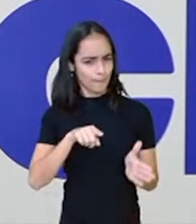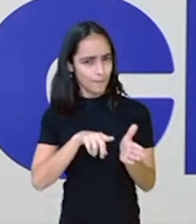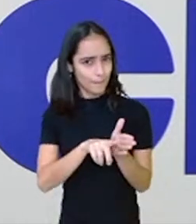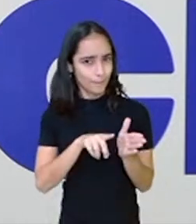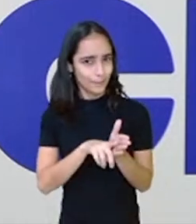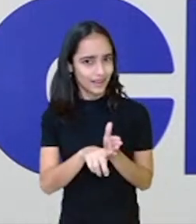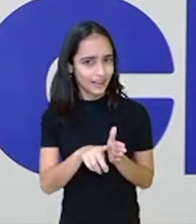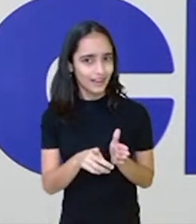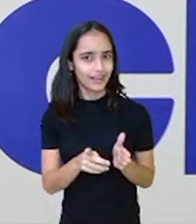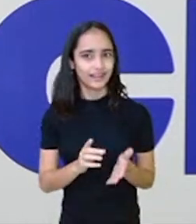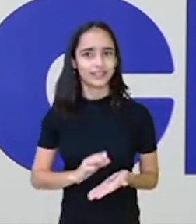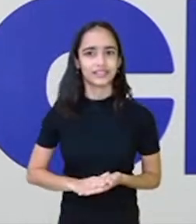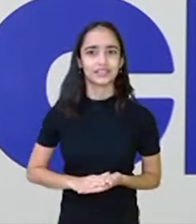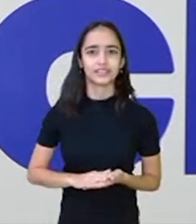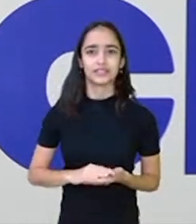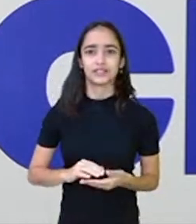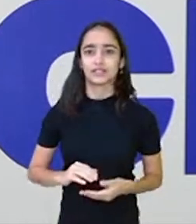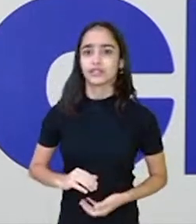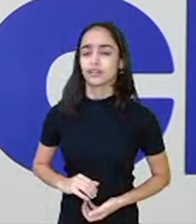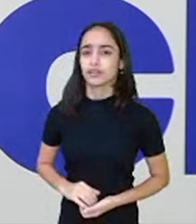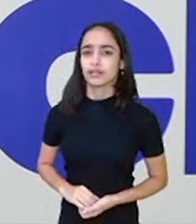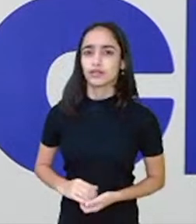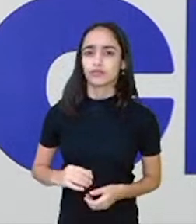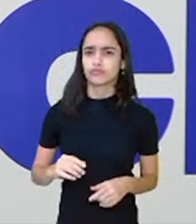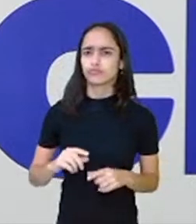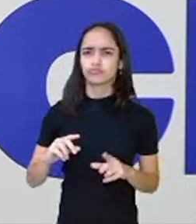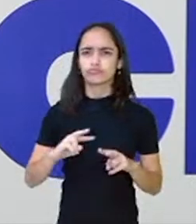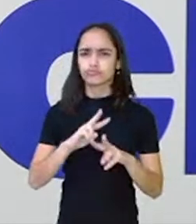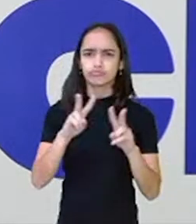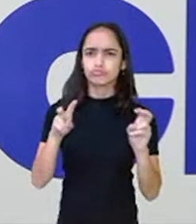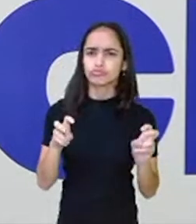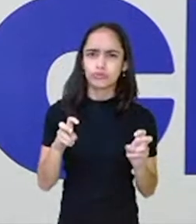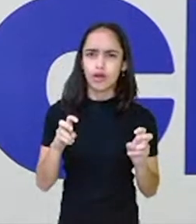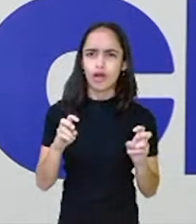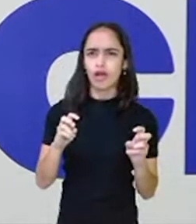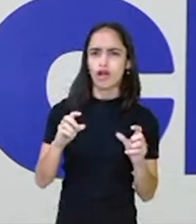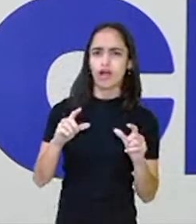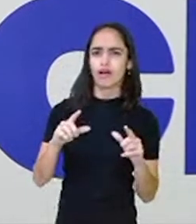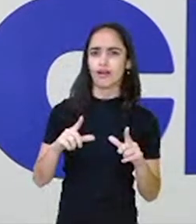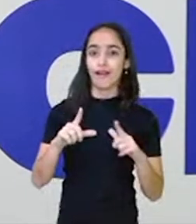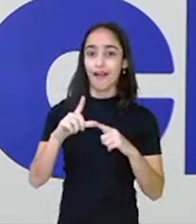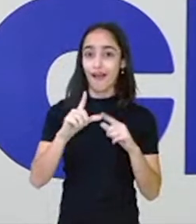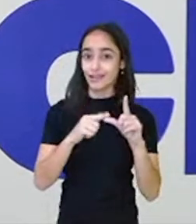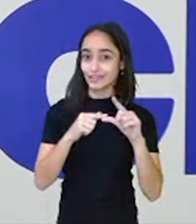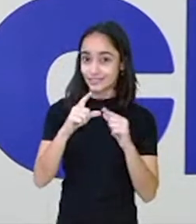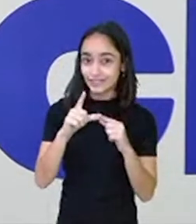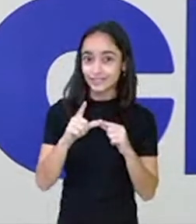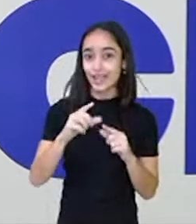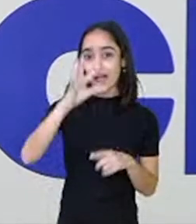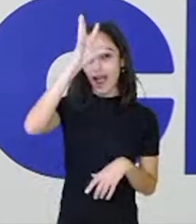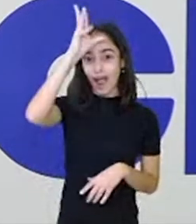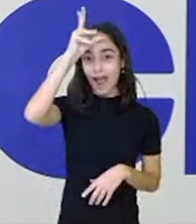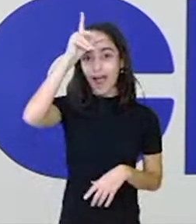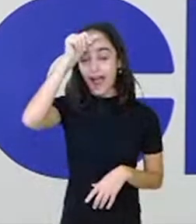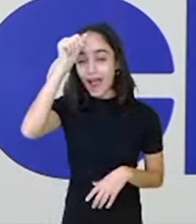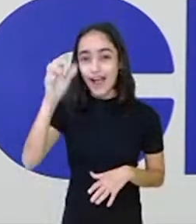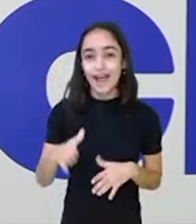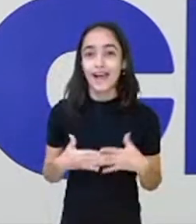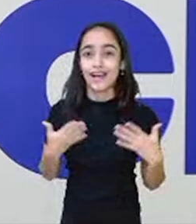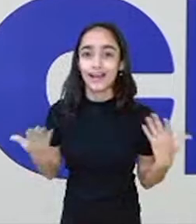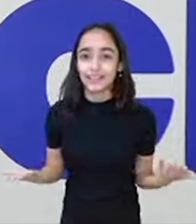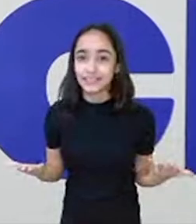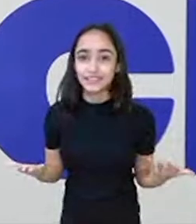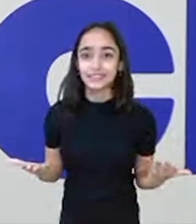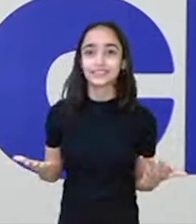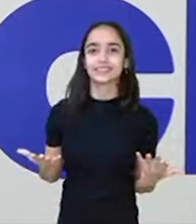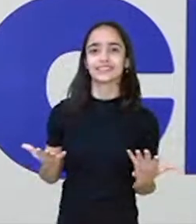pela nossa estrela. Por que é uma estrela, professora Eli? Carijó, meu filho, cadê